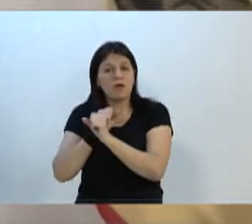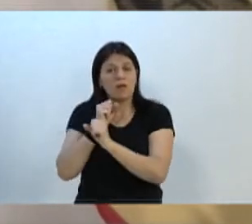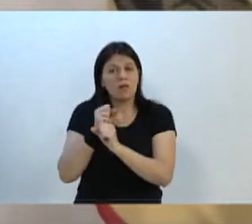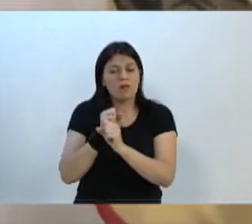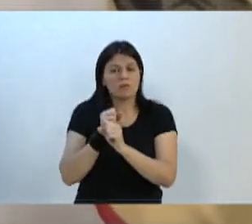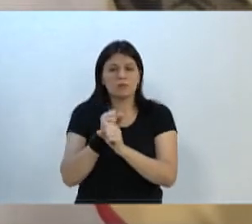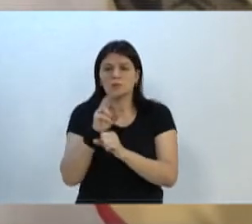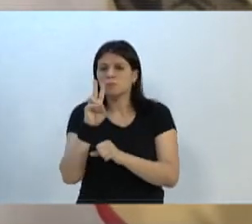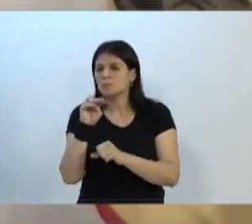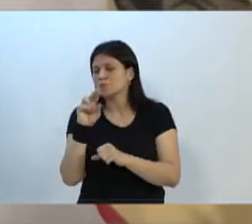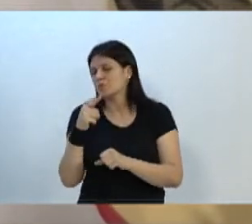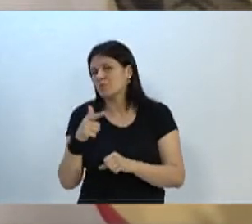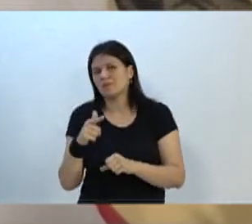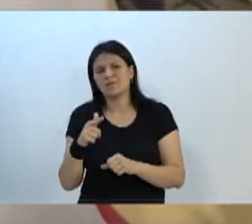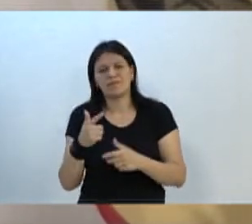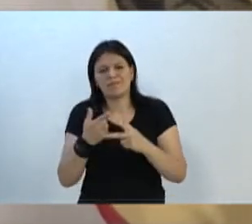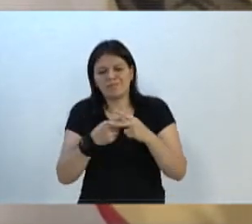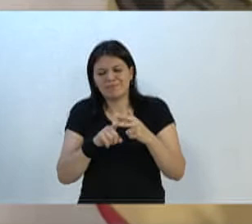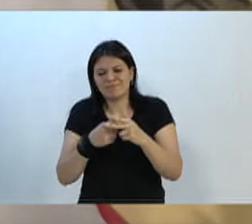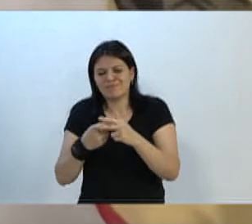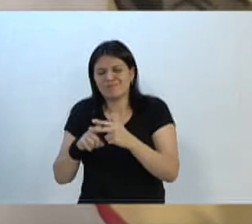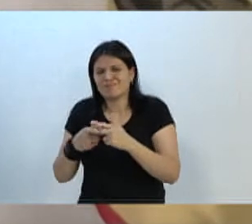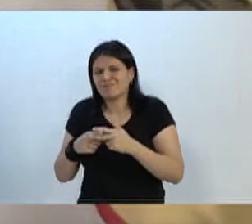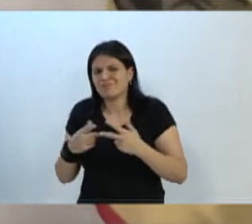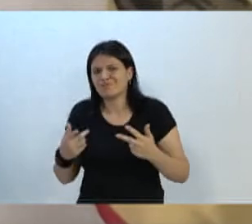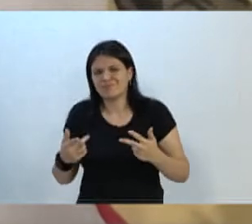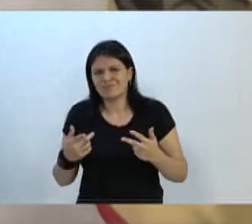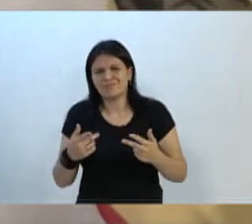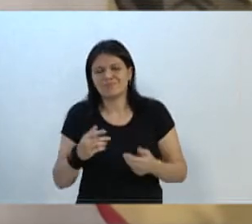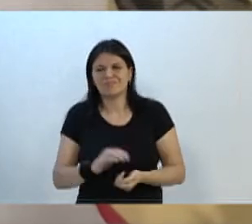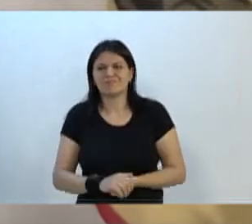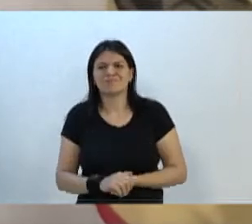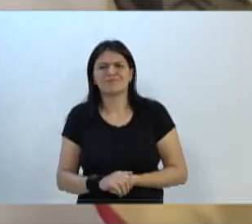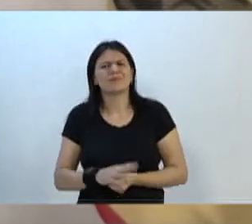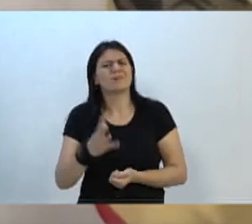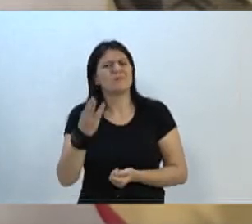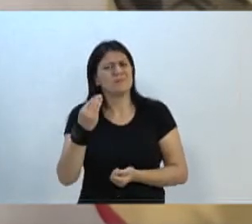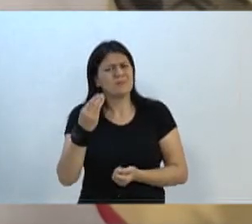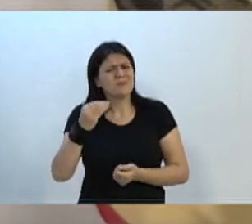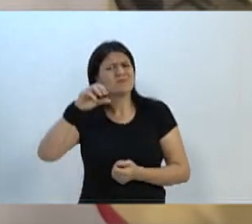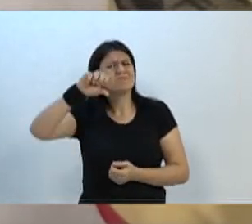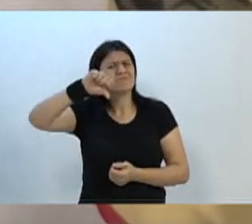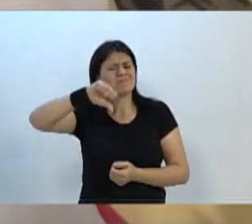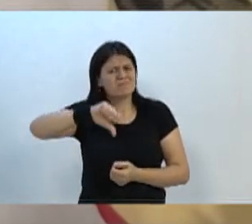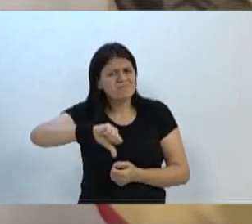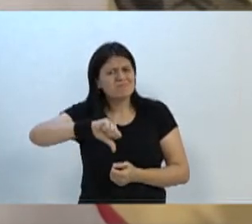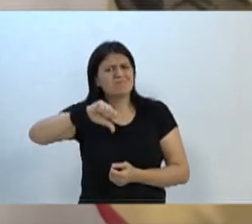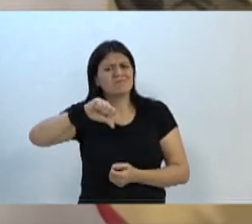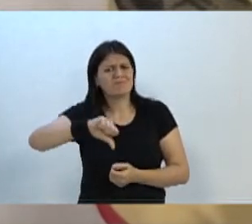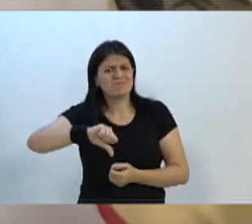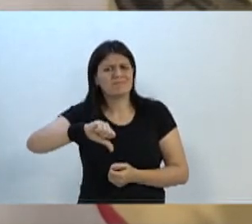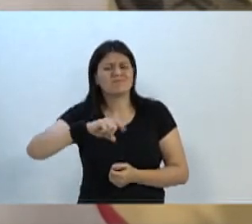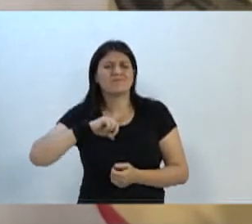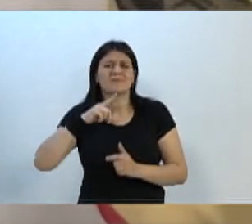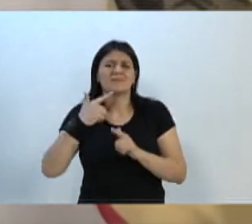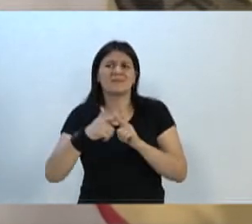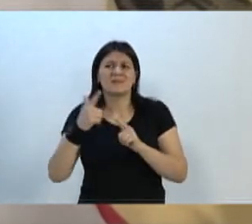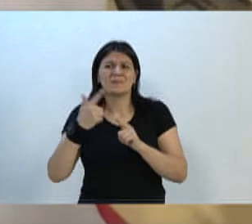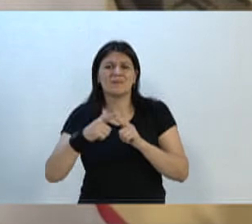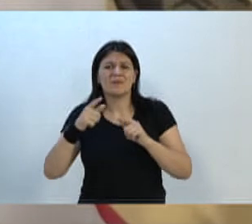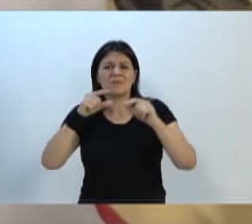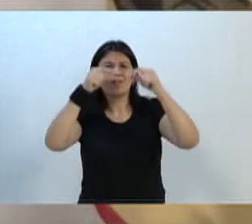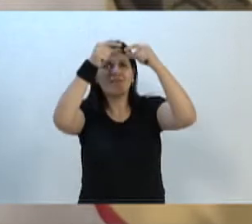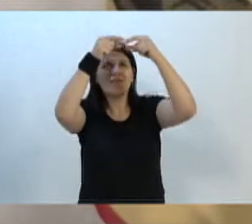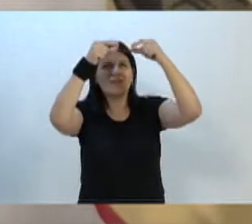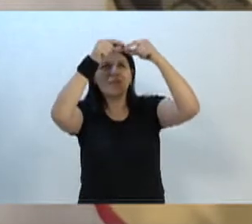teve uma manutenção de telhado ele tá bem prejudicado tem um problema com telha solta